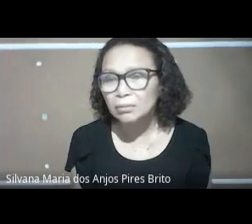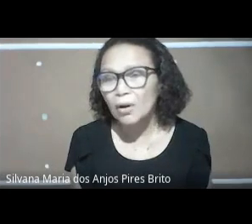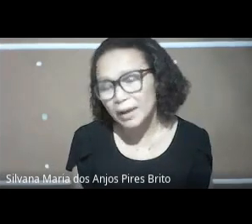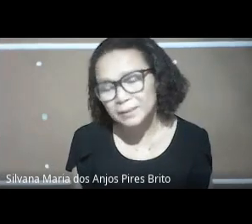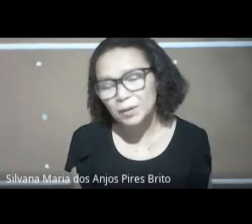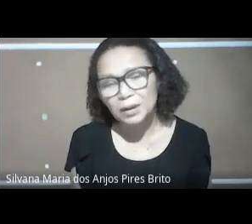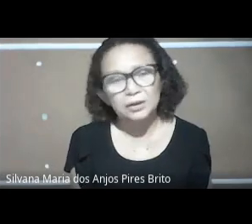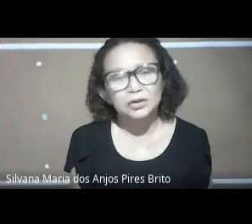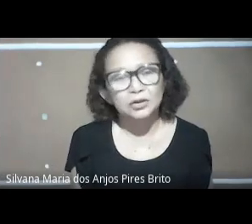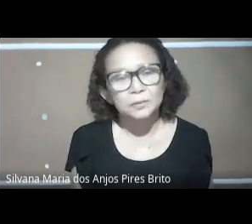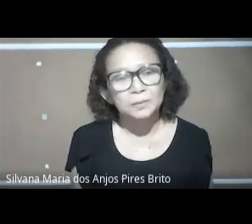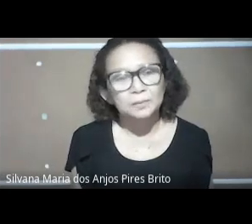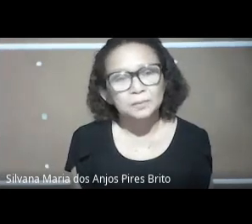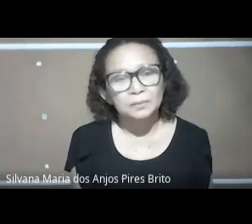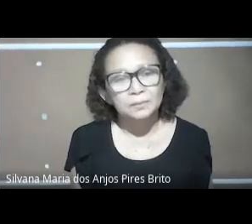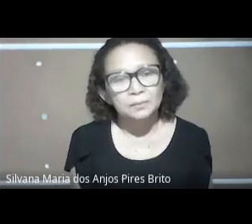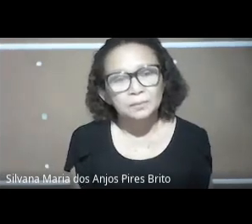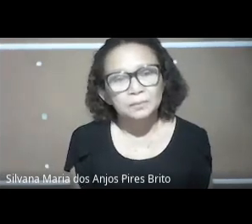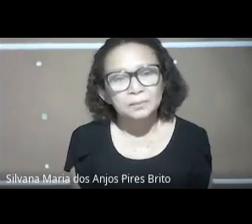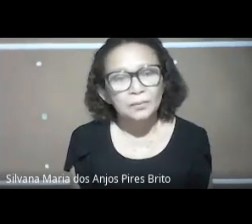sinal correspondente.